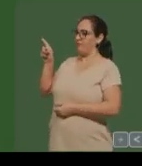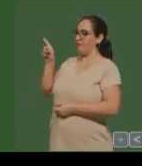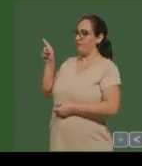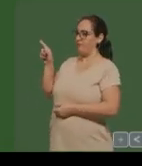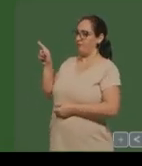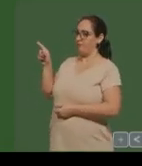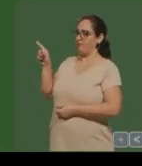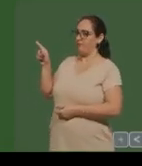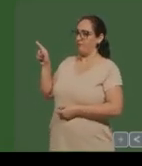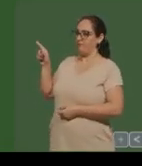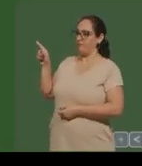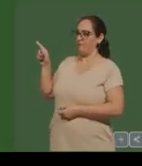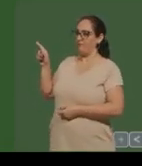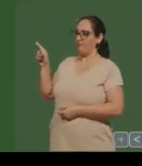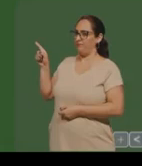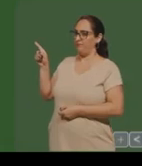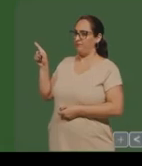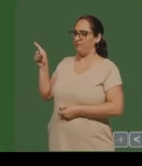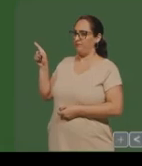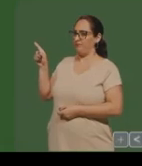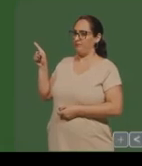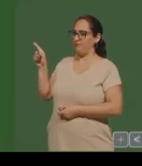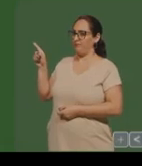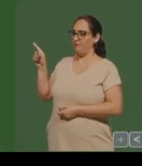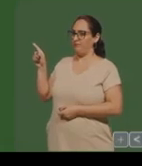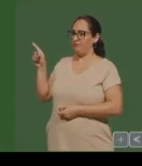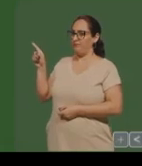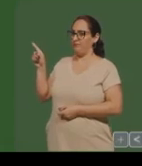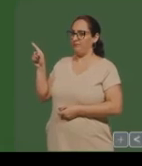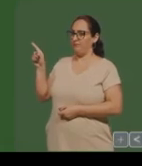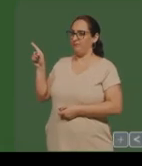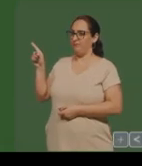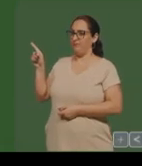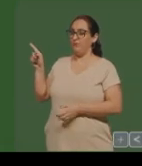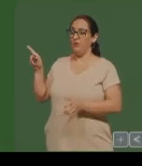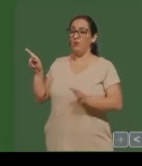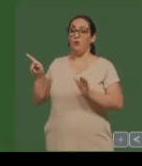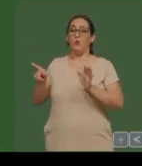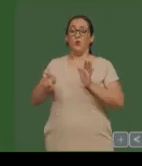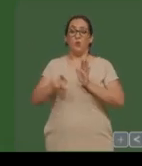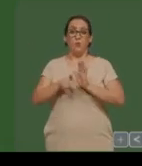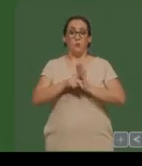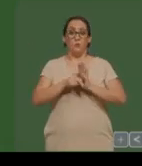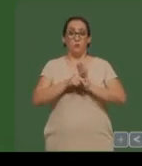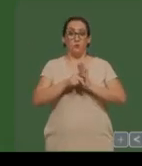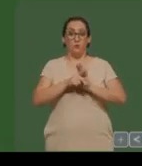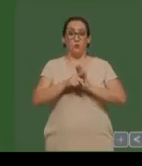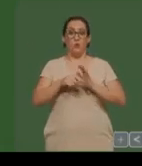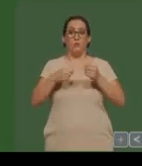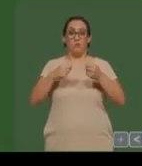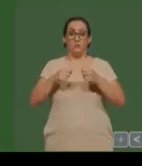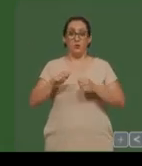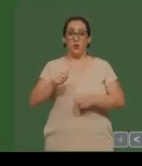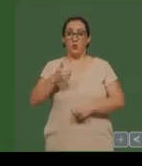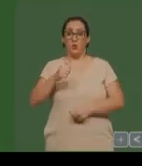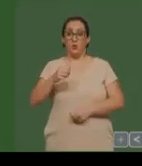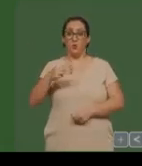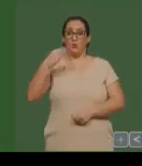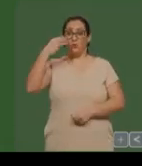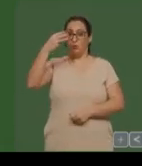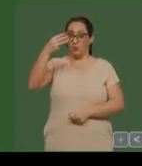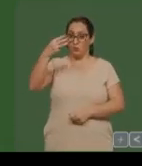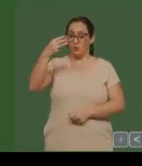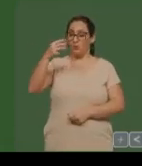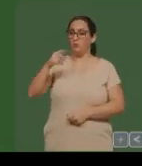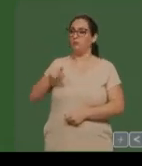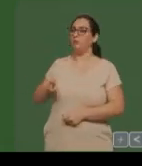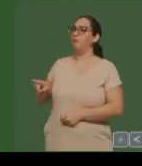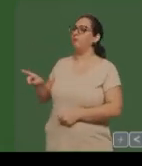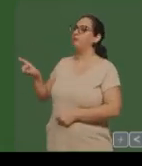11, 121. Como é o cubo? Vezes 11 novamente,